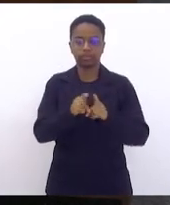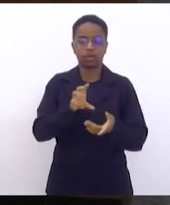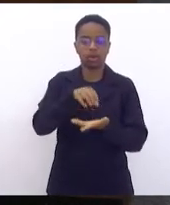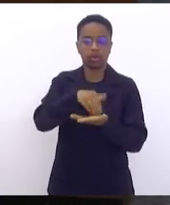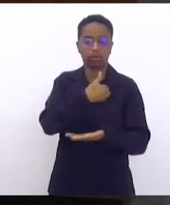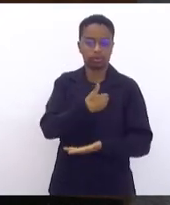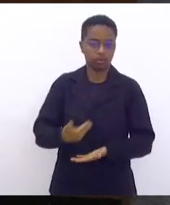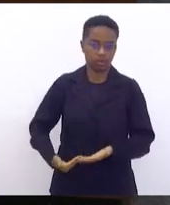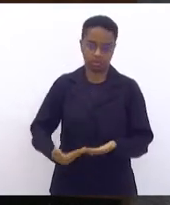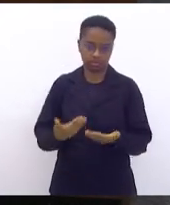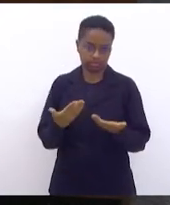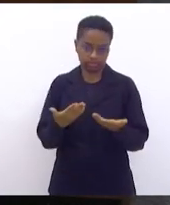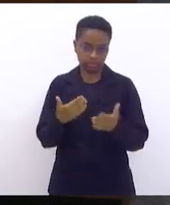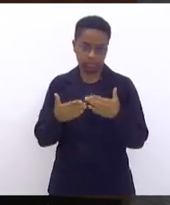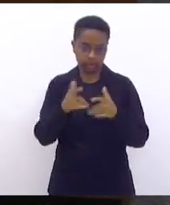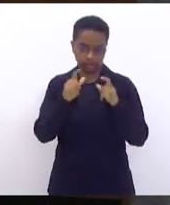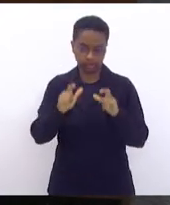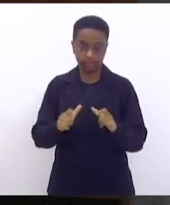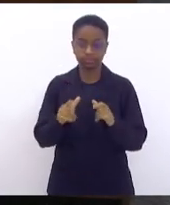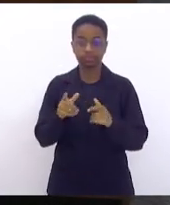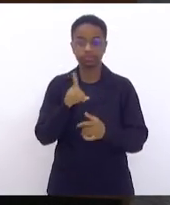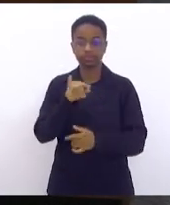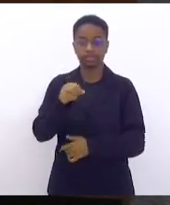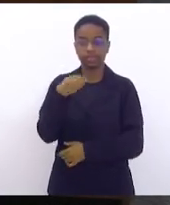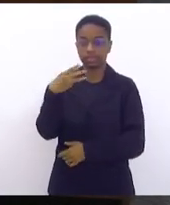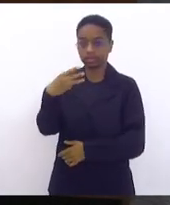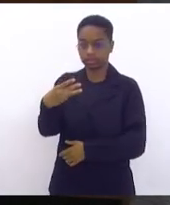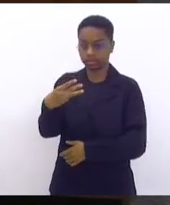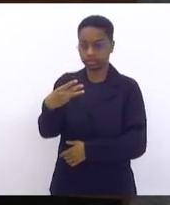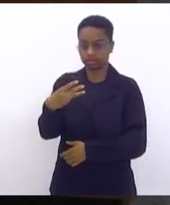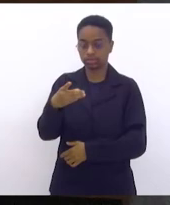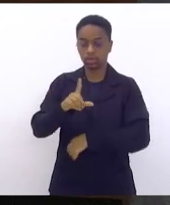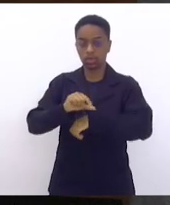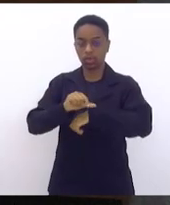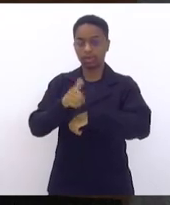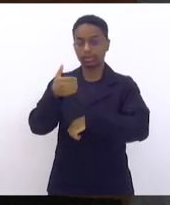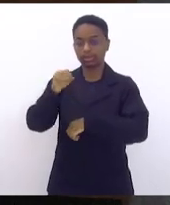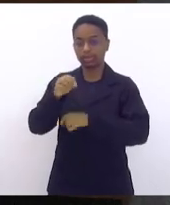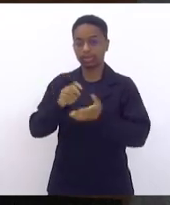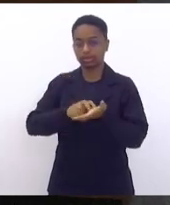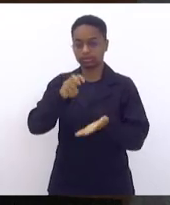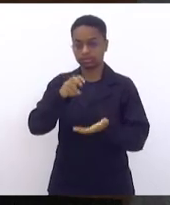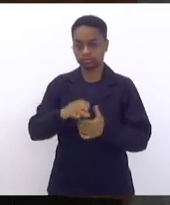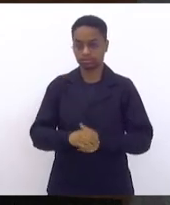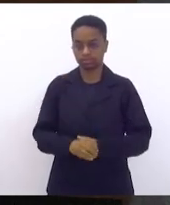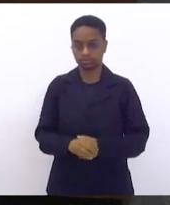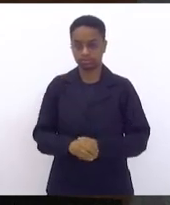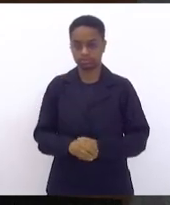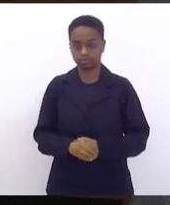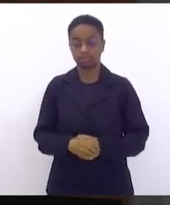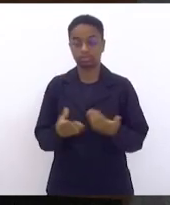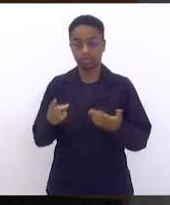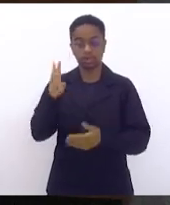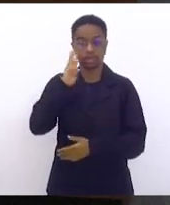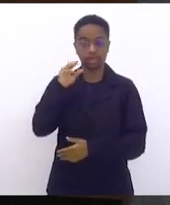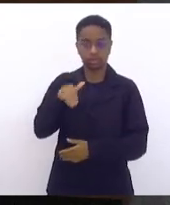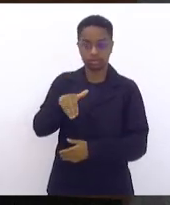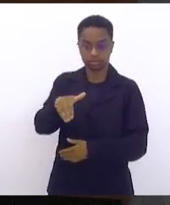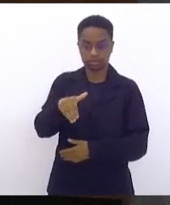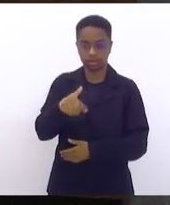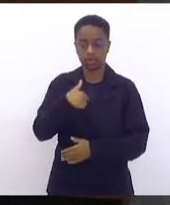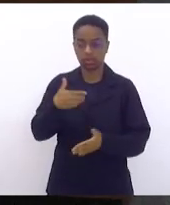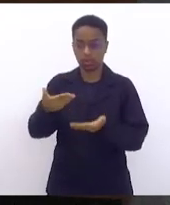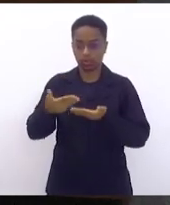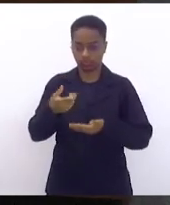públicos, enfim. Será no dia 3, às 10 horas da manhã. Então, é a próxima terça-feira. E